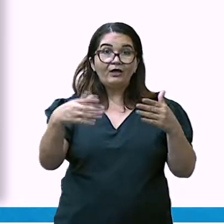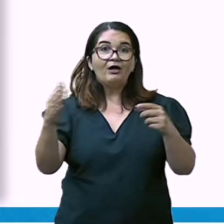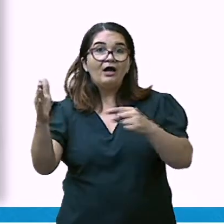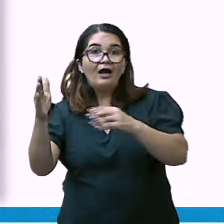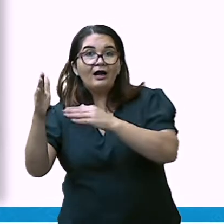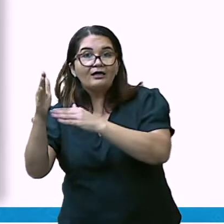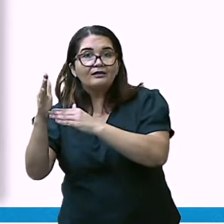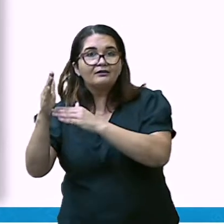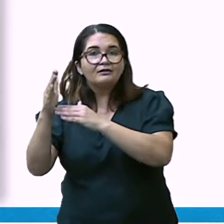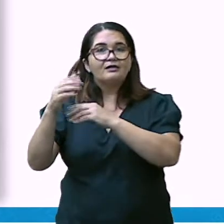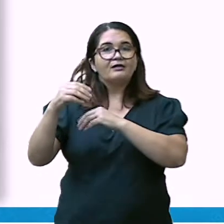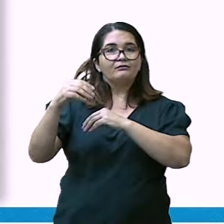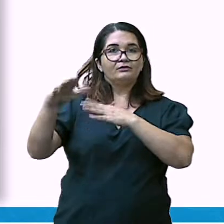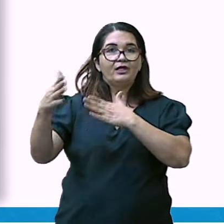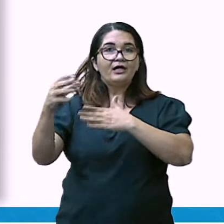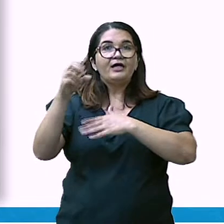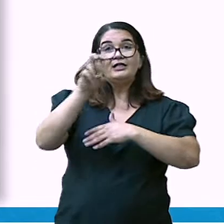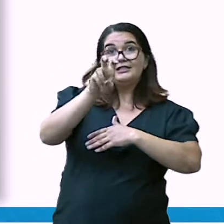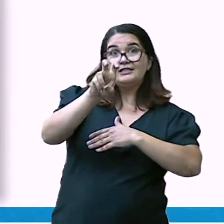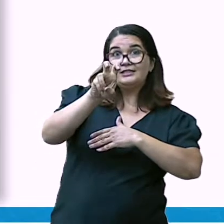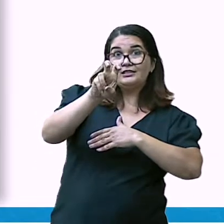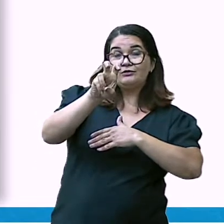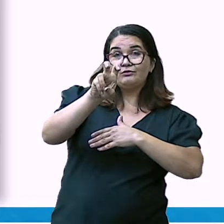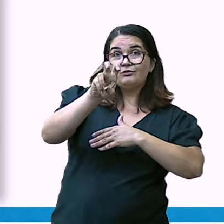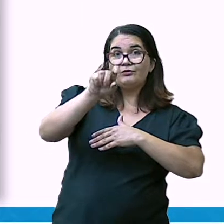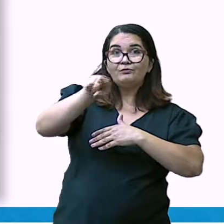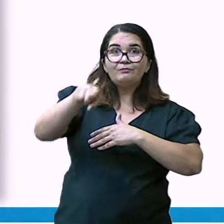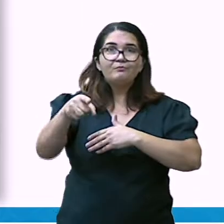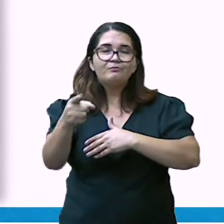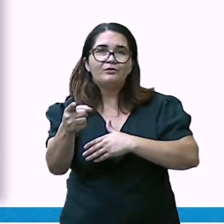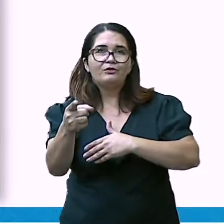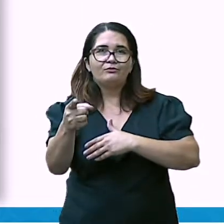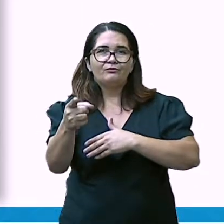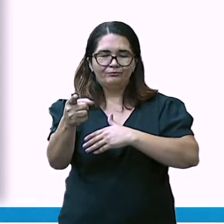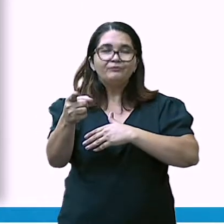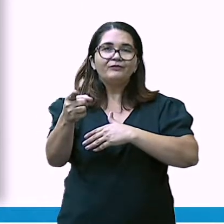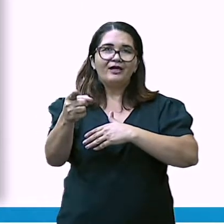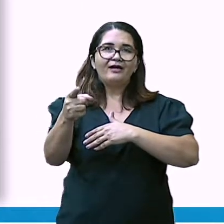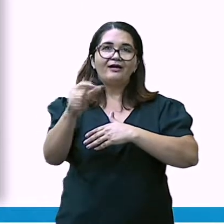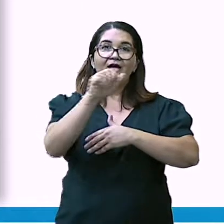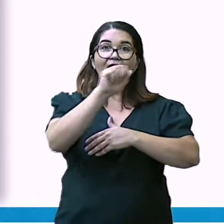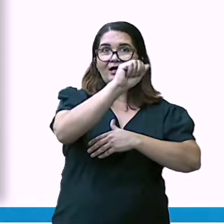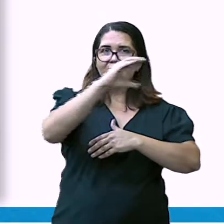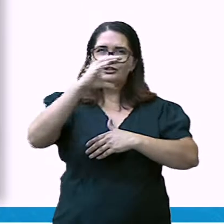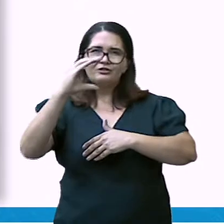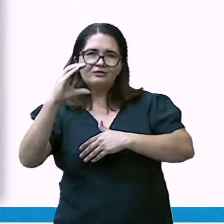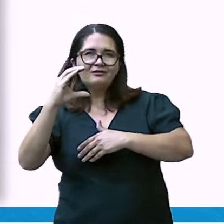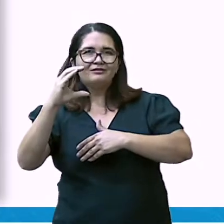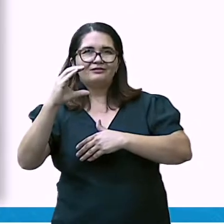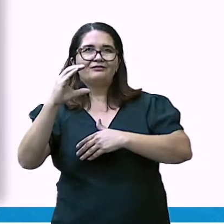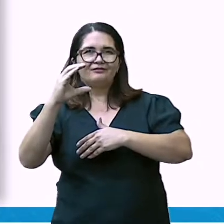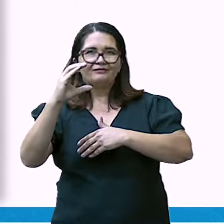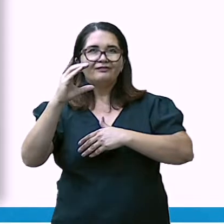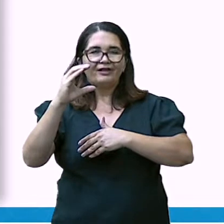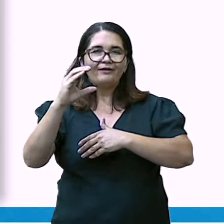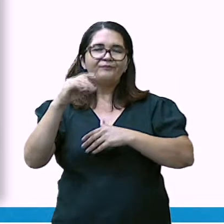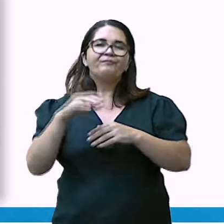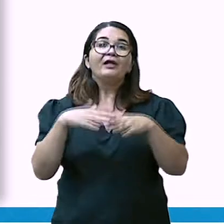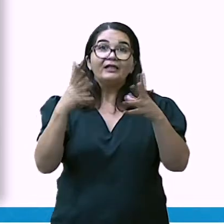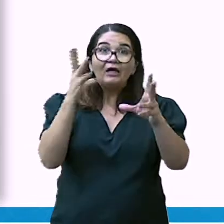Lembrando que é de trás para frente essa contagem aí, tá? Lembra da aula de história.